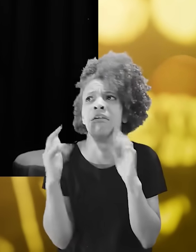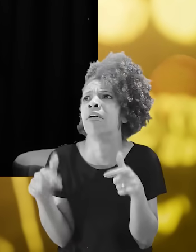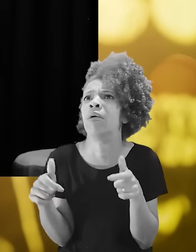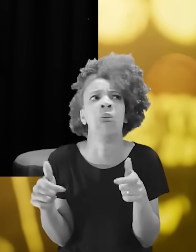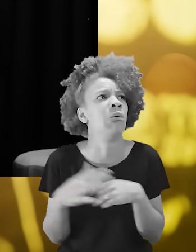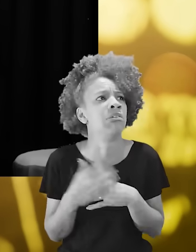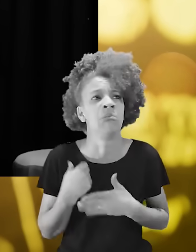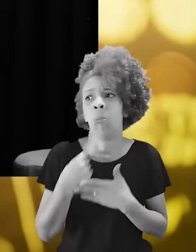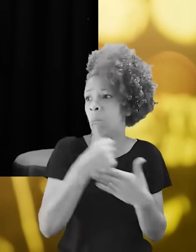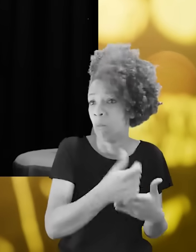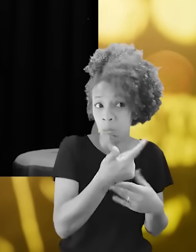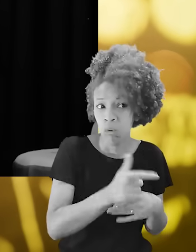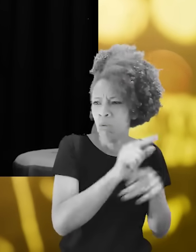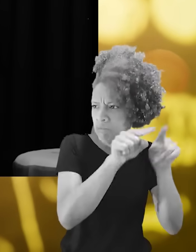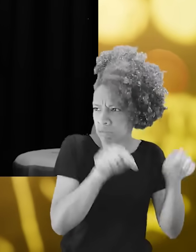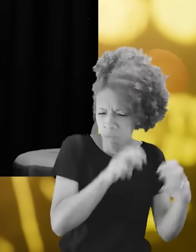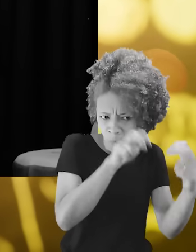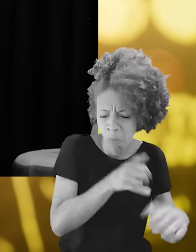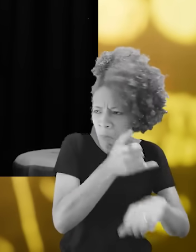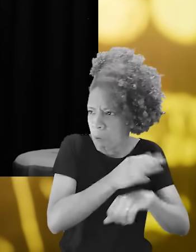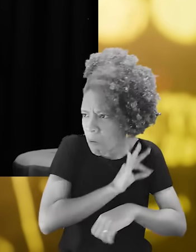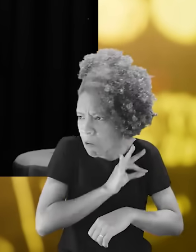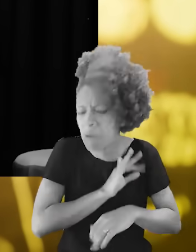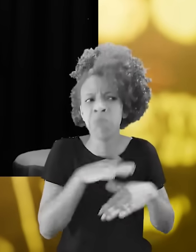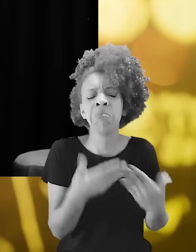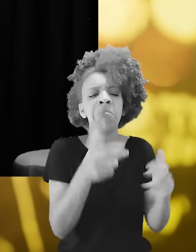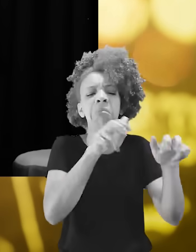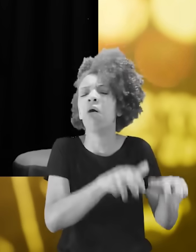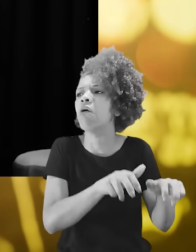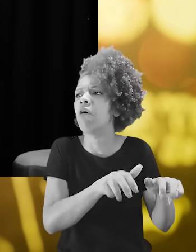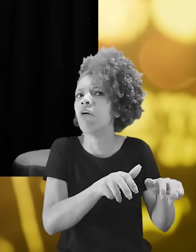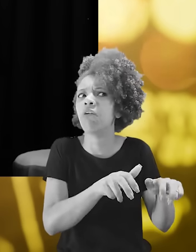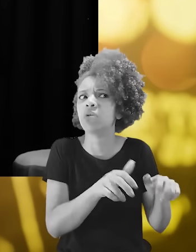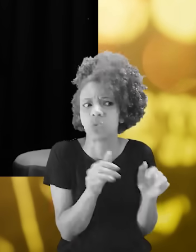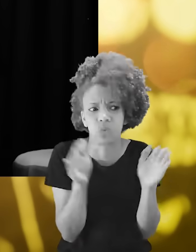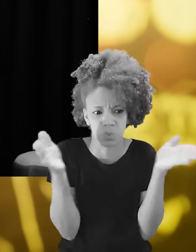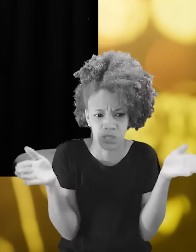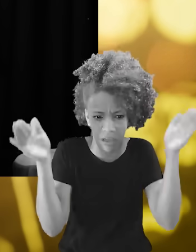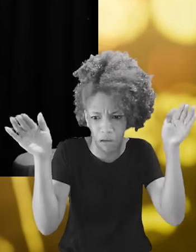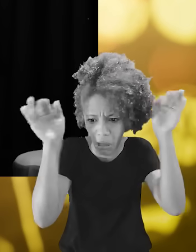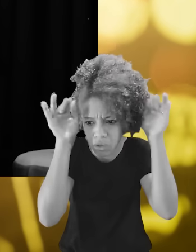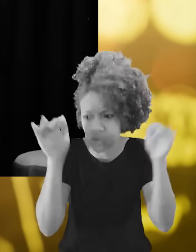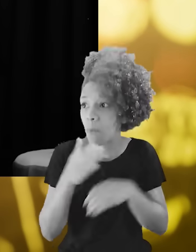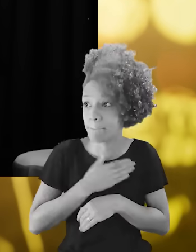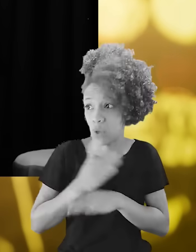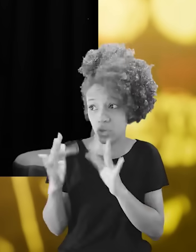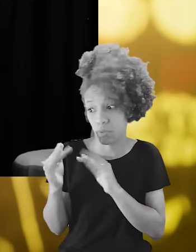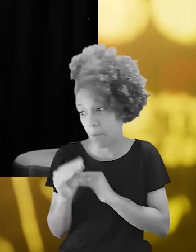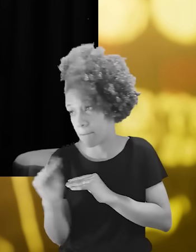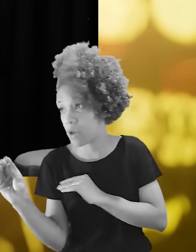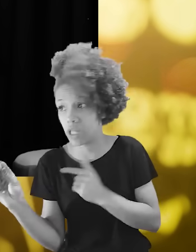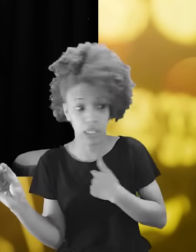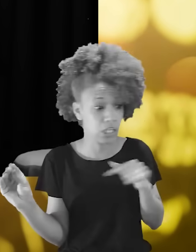me levar me levaram para um outro lugar onde era uma delegacia e me colocaram tipo numa caixa o meu namorado foi para um